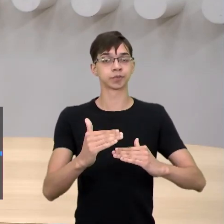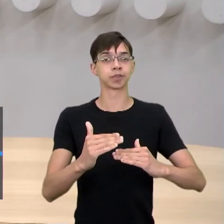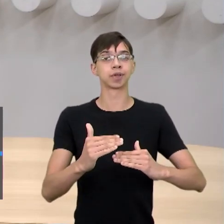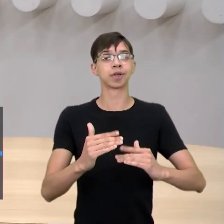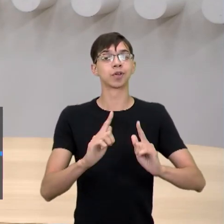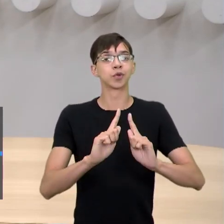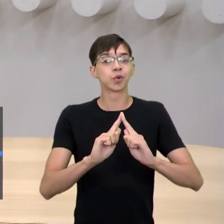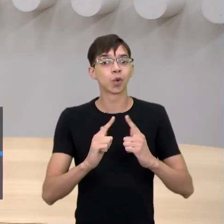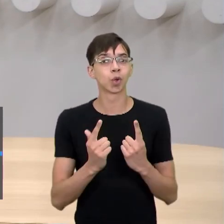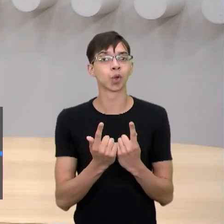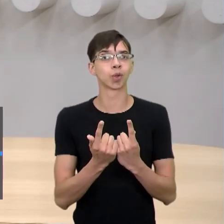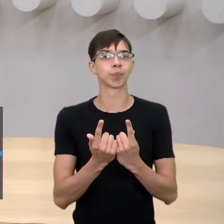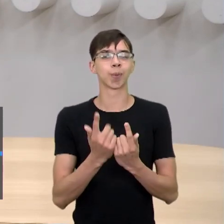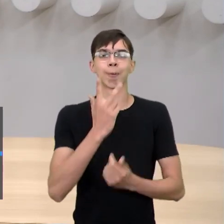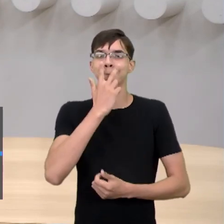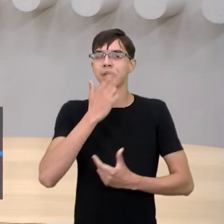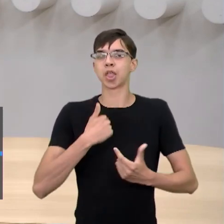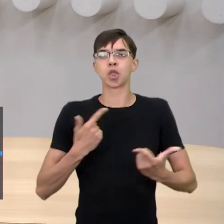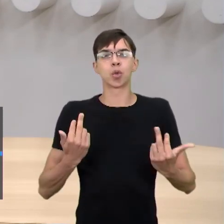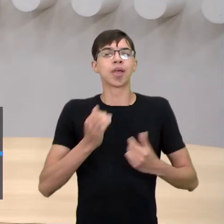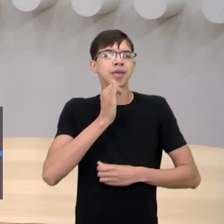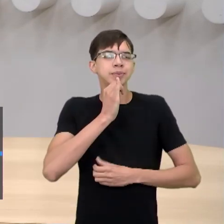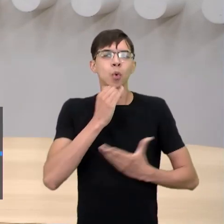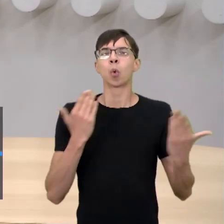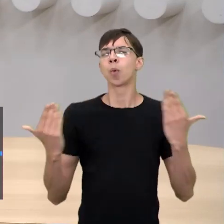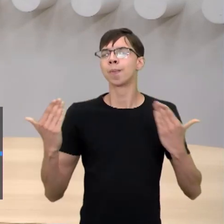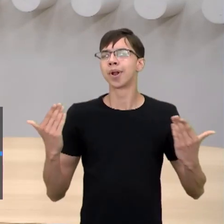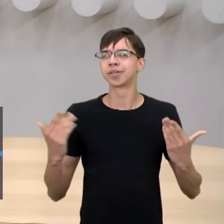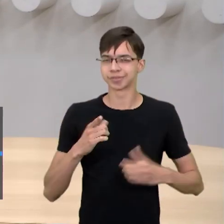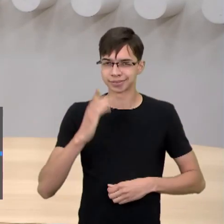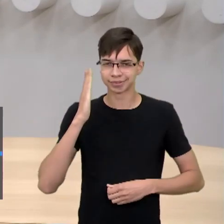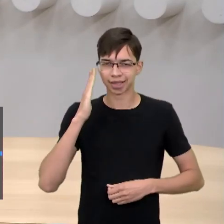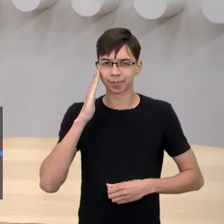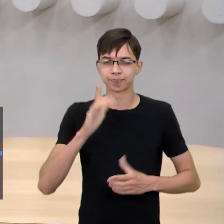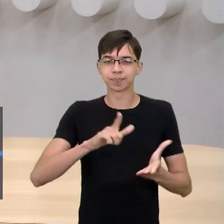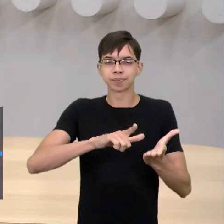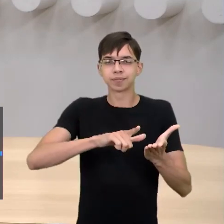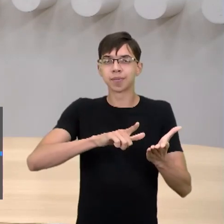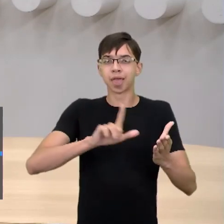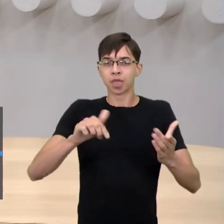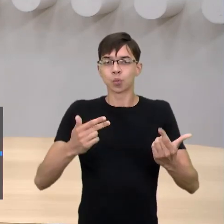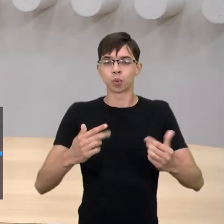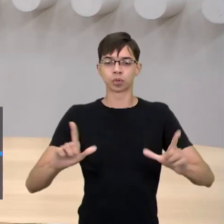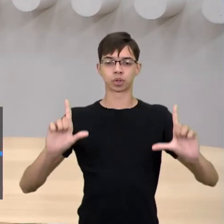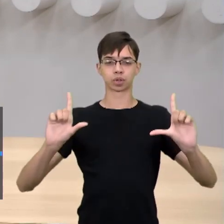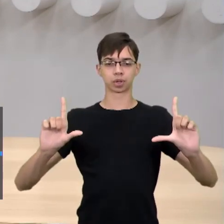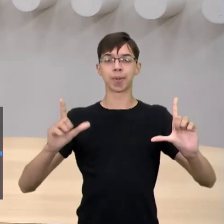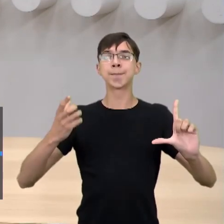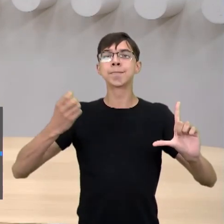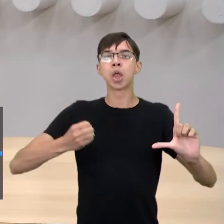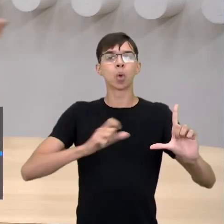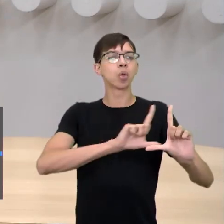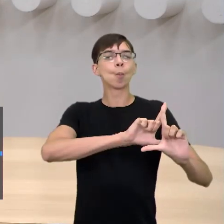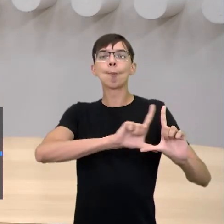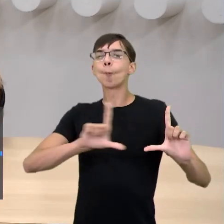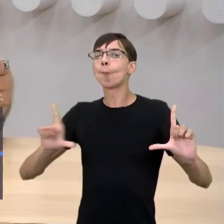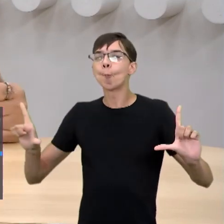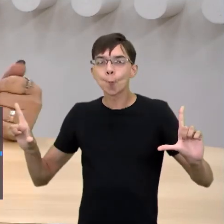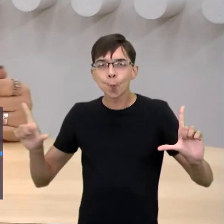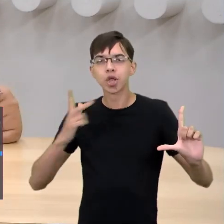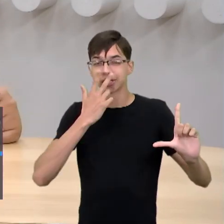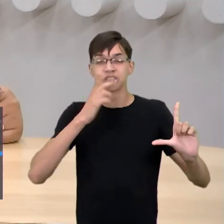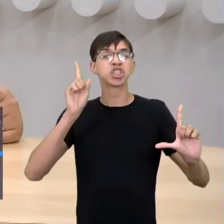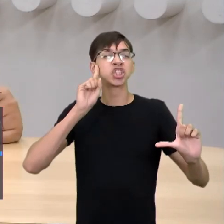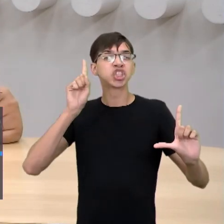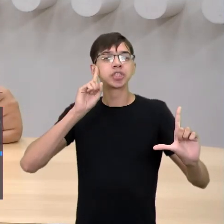vamos dizer, essa tela em branco que eu nasci e que todo dia vem alguém com um novo pincel e pinta uma nova parte de quem sou eu. Porque eu sou o quê? Uma